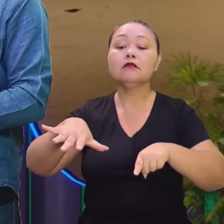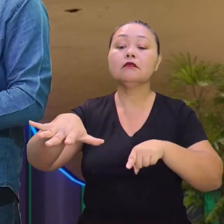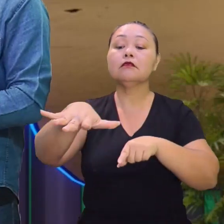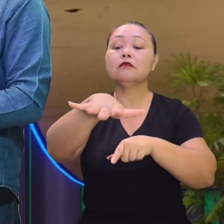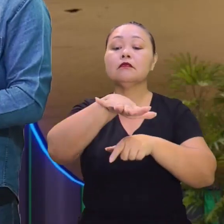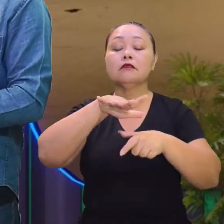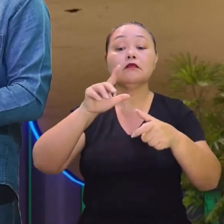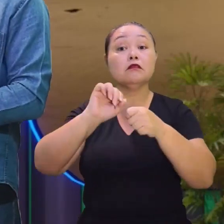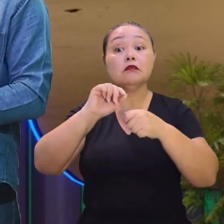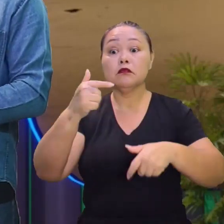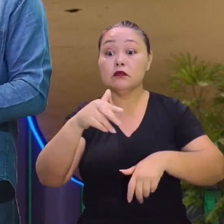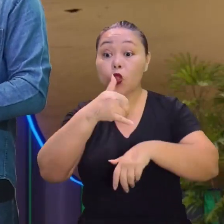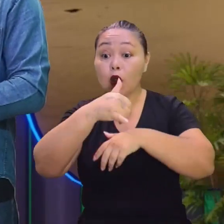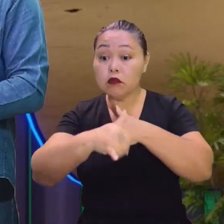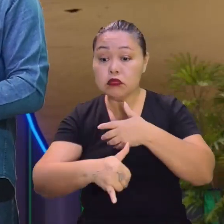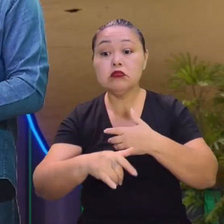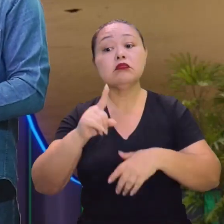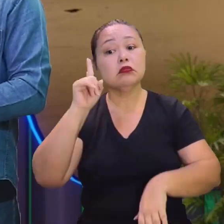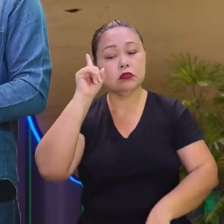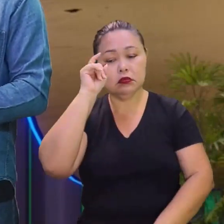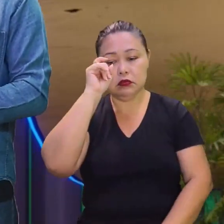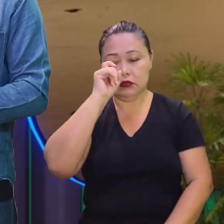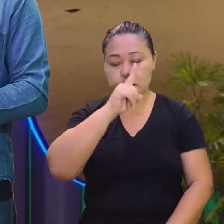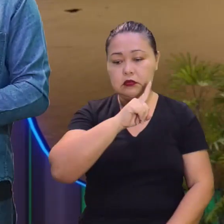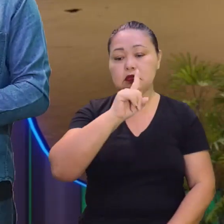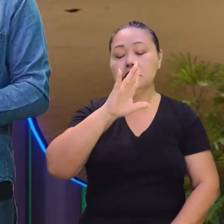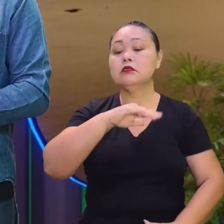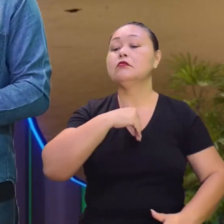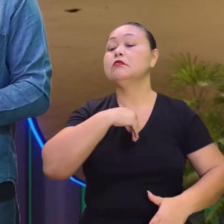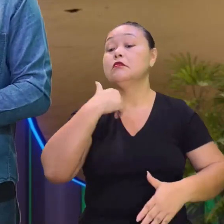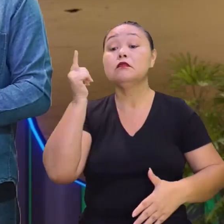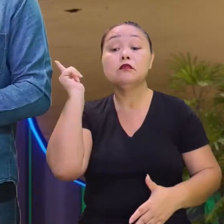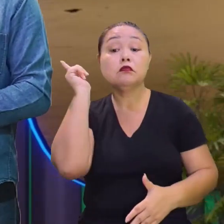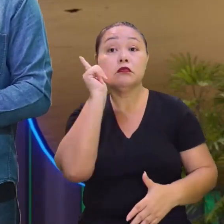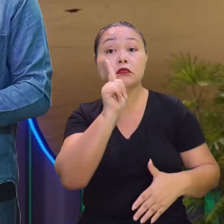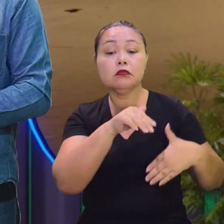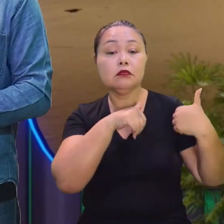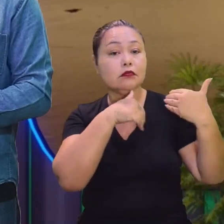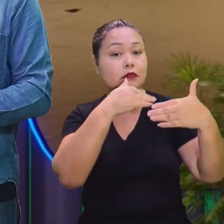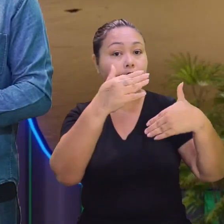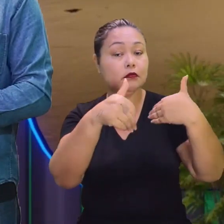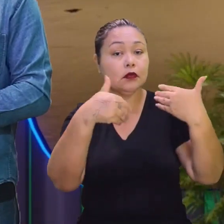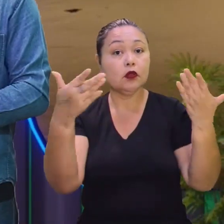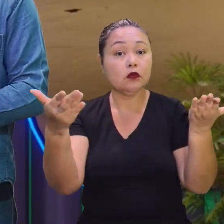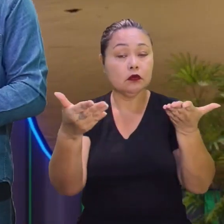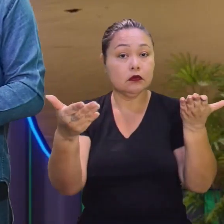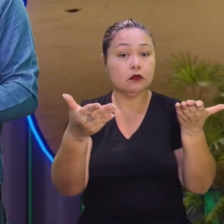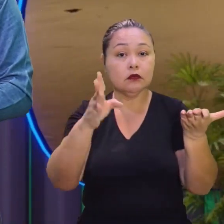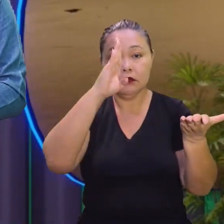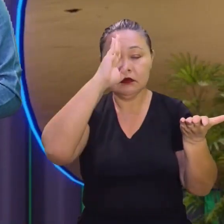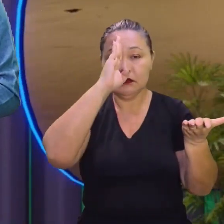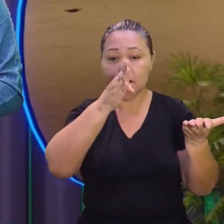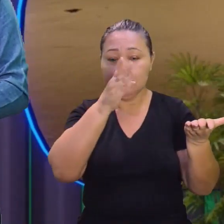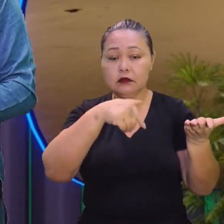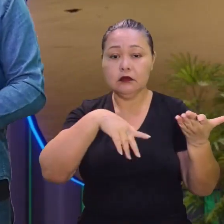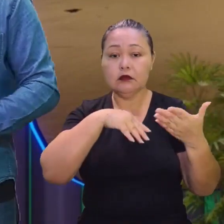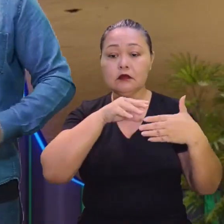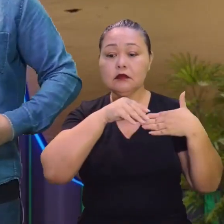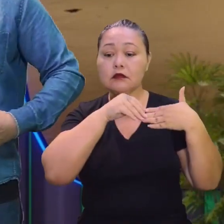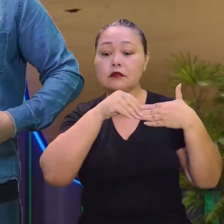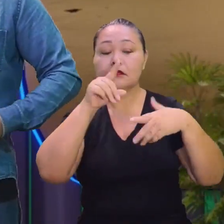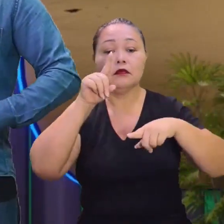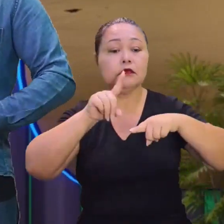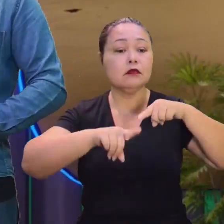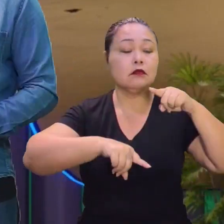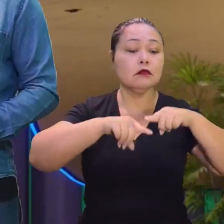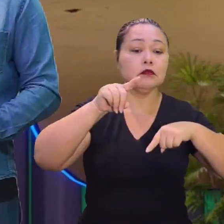região. Sem energia é complicado chegar ao desenvolvimento. E hoje em dia, quando a gente fala principalmente do escoamento